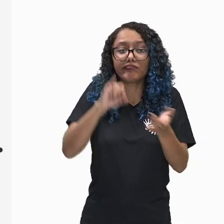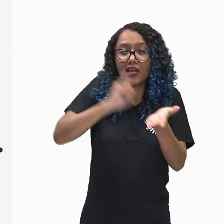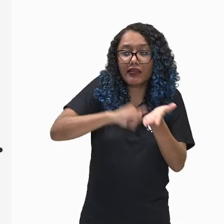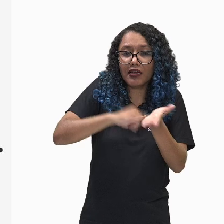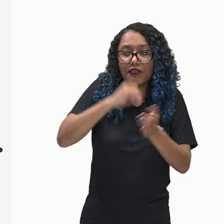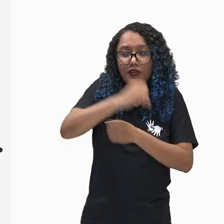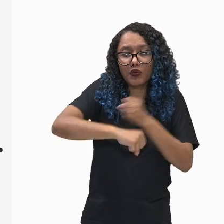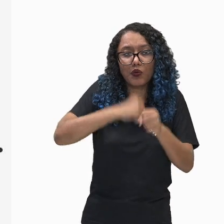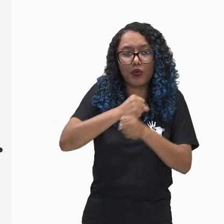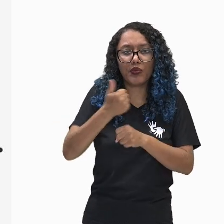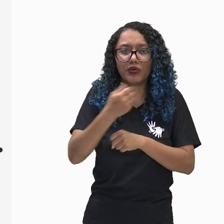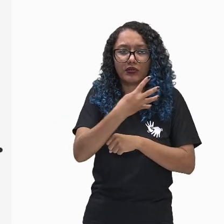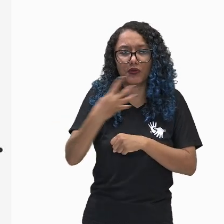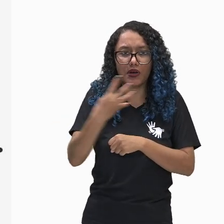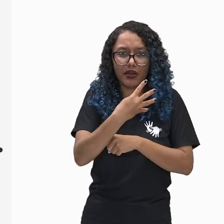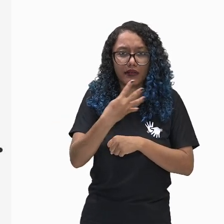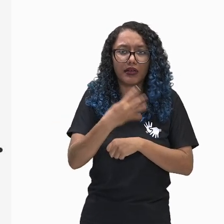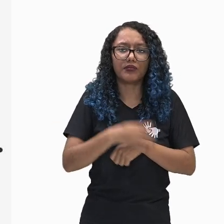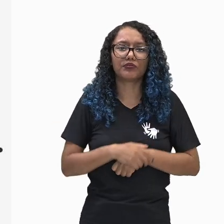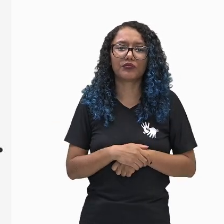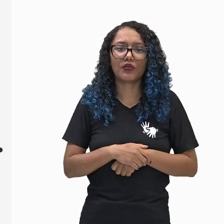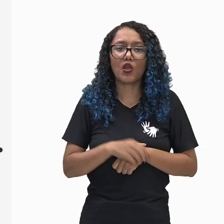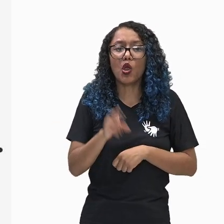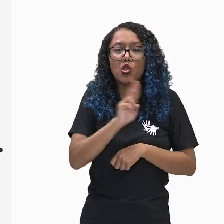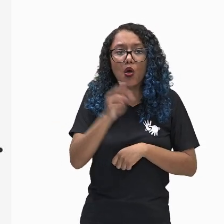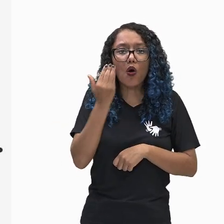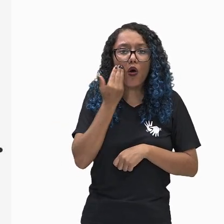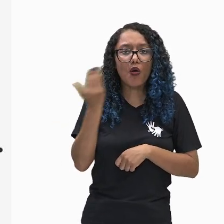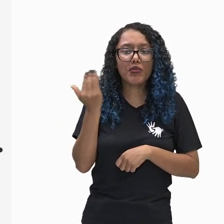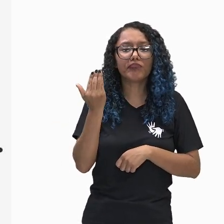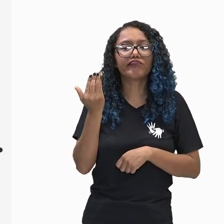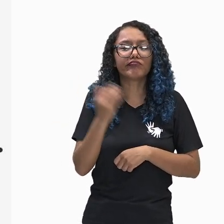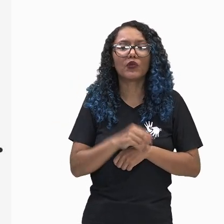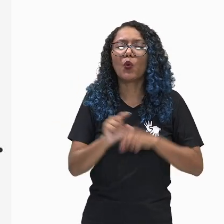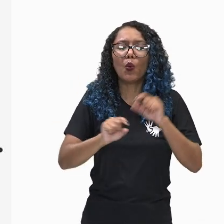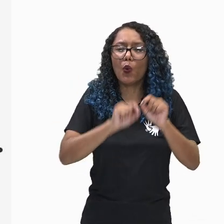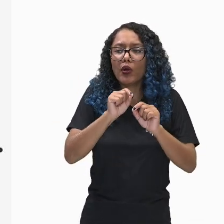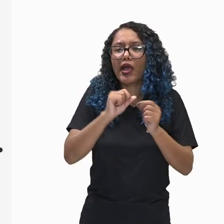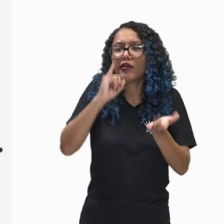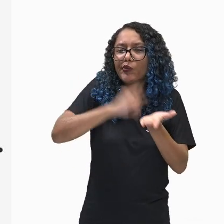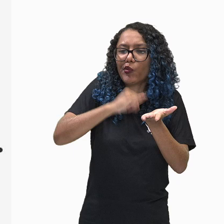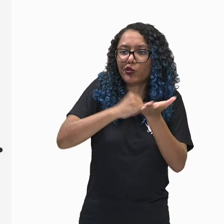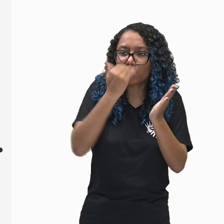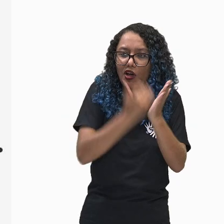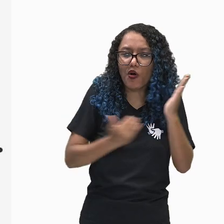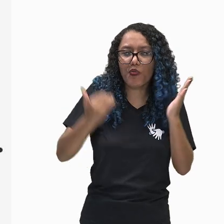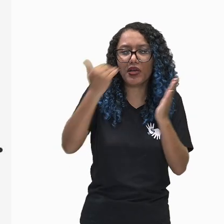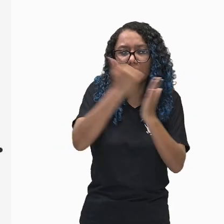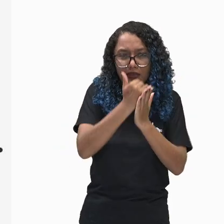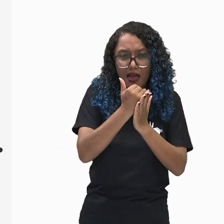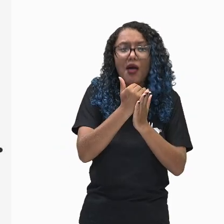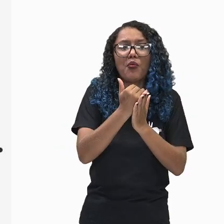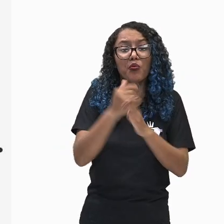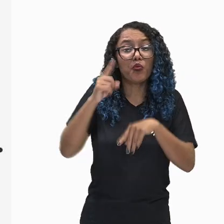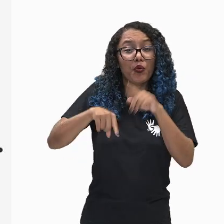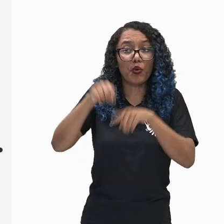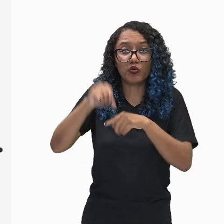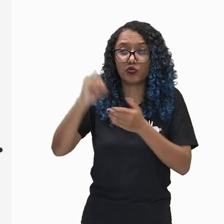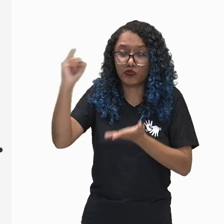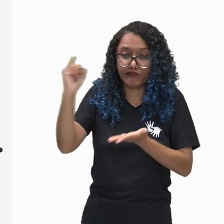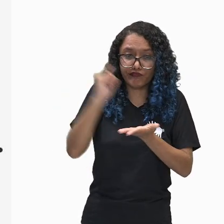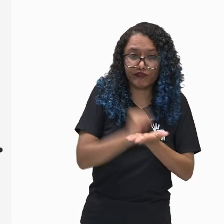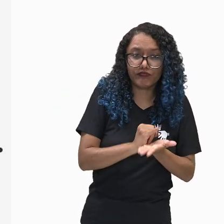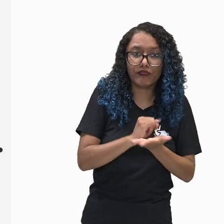que elevava os tributos sobre produtos importados. Prevaleceram esforços isolados na criação